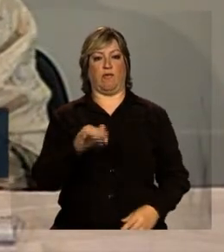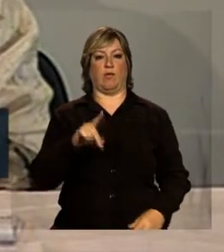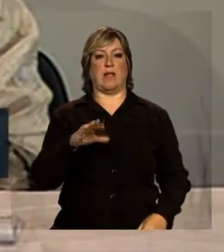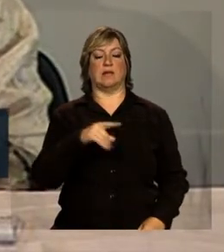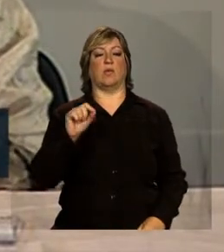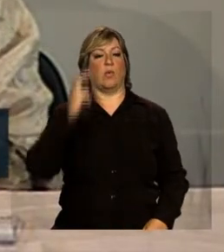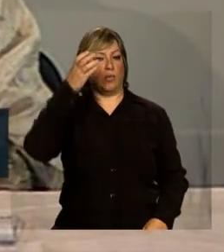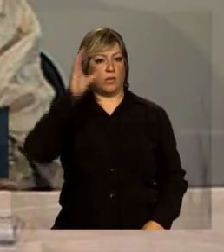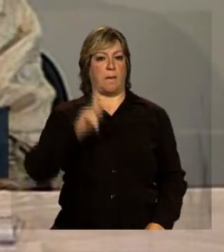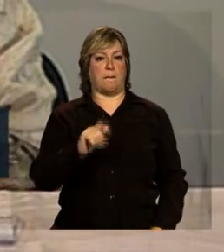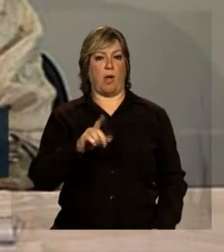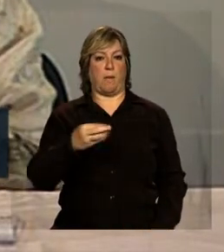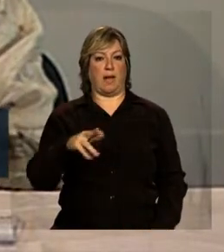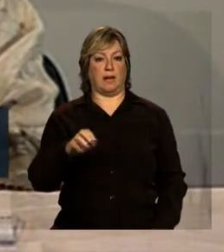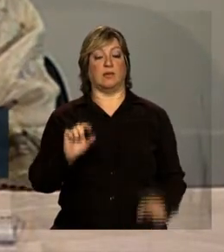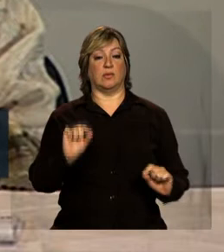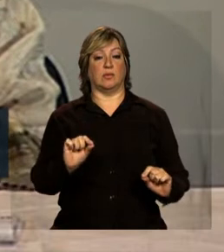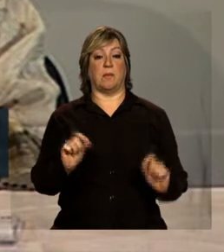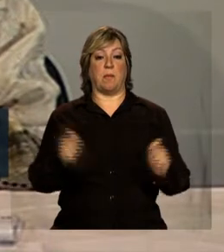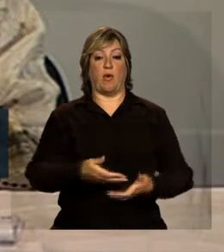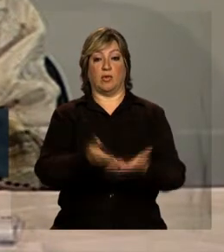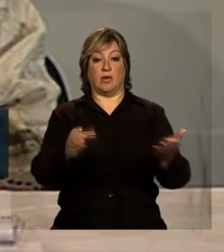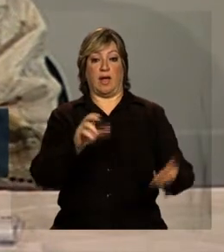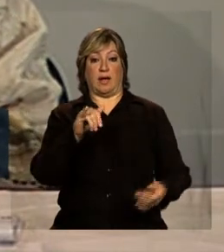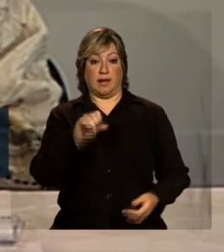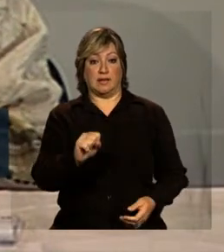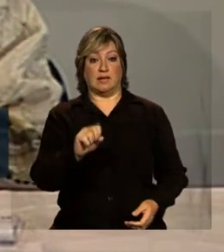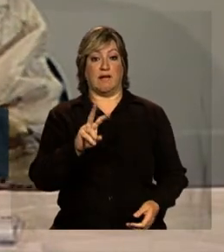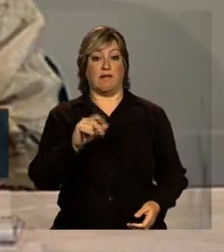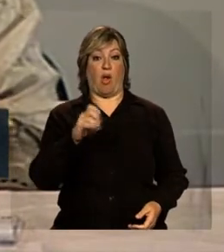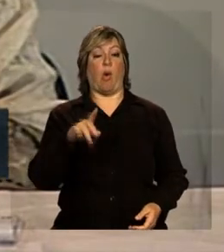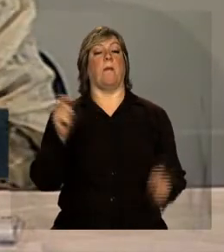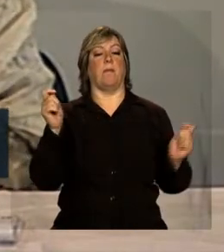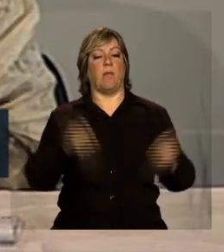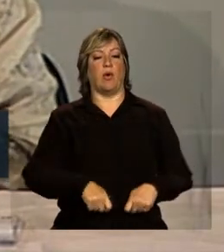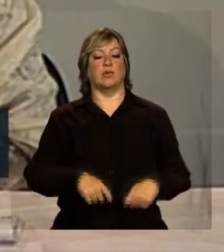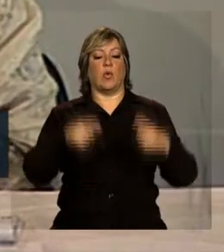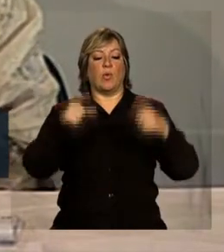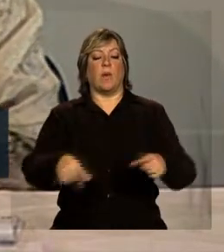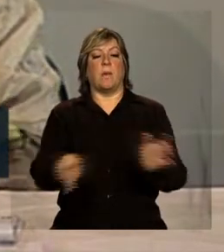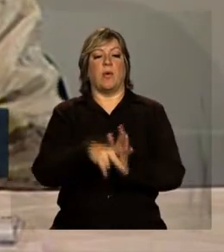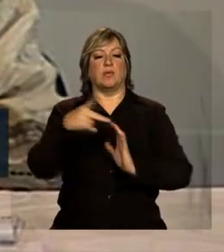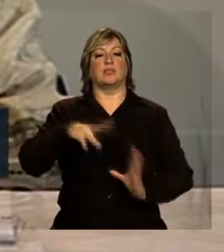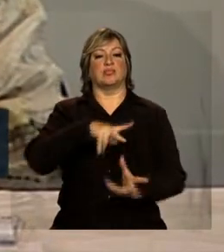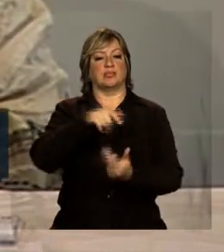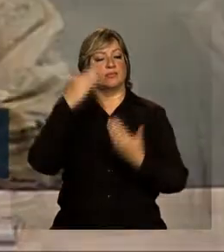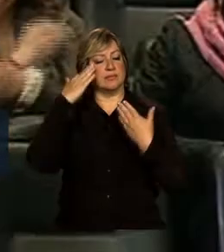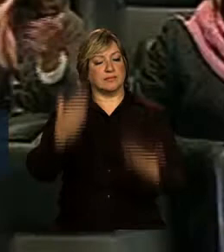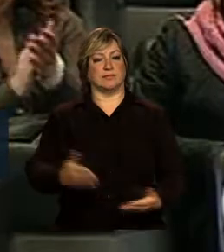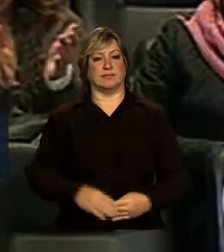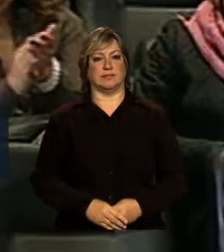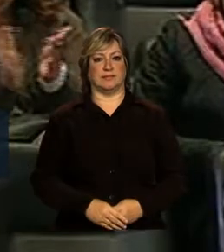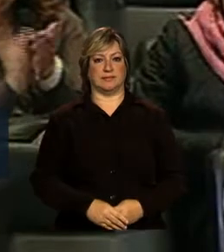Fundação Cultural Palmares, que seja o Cais do Valongo um patrimônio cultural da humanidade. Muito obrigada.